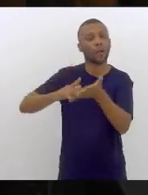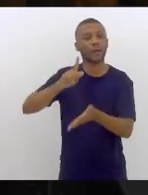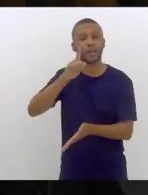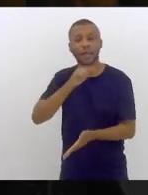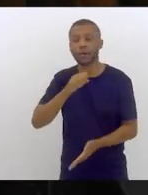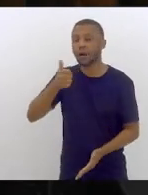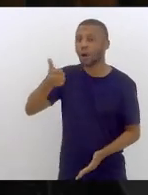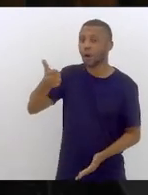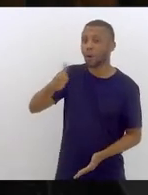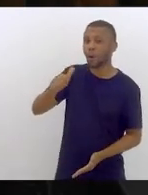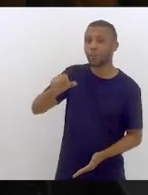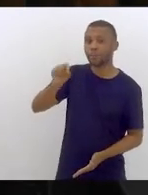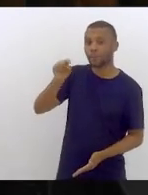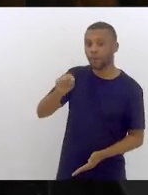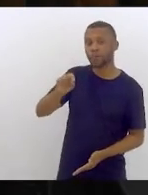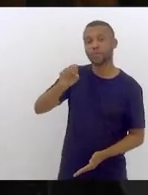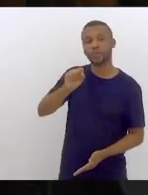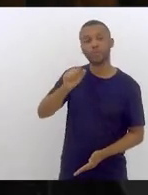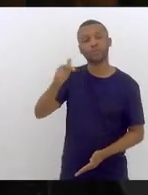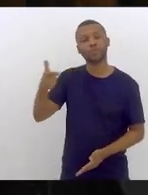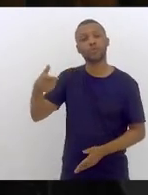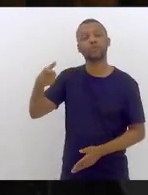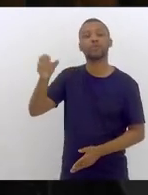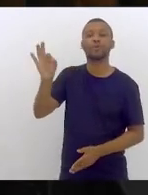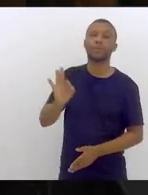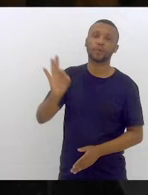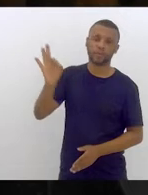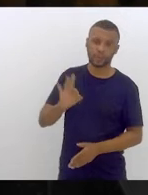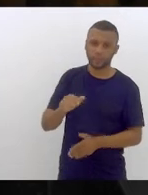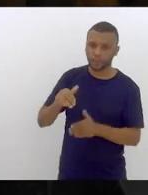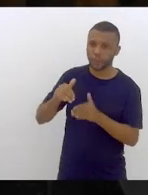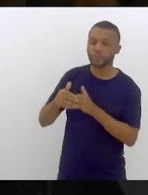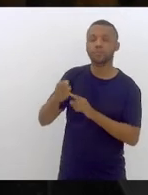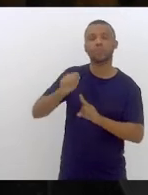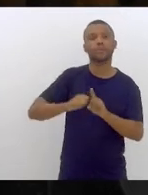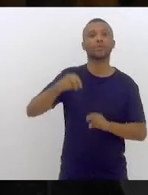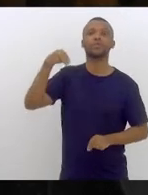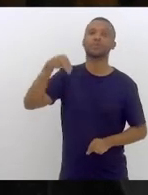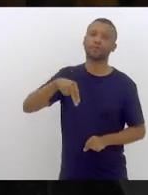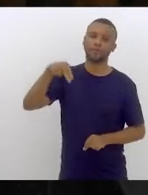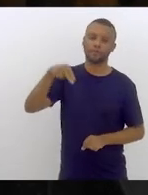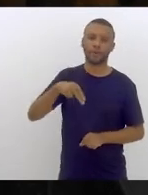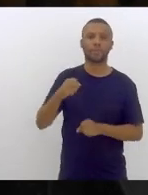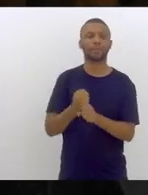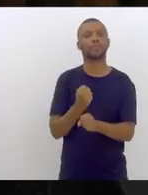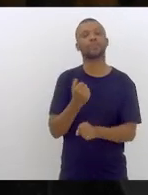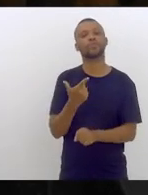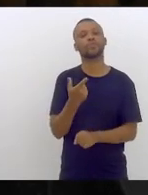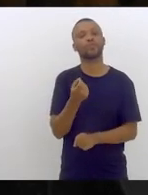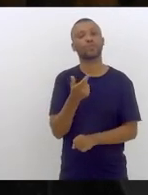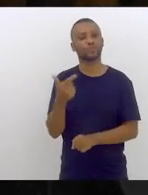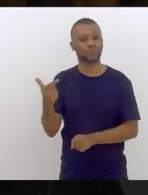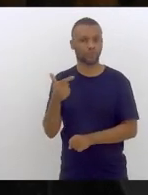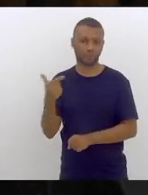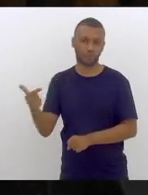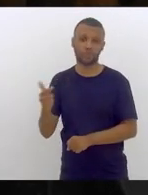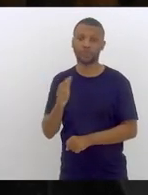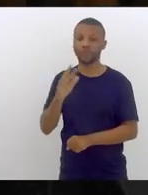82% a partir de oito do 11 de 22 e isto acontecerá